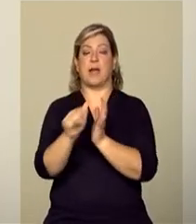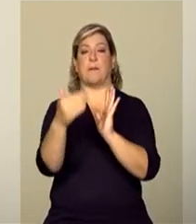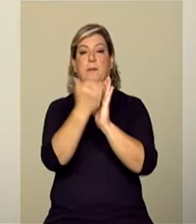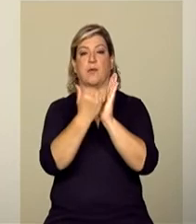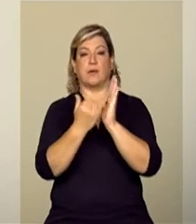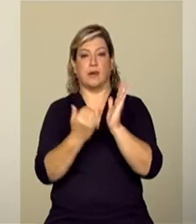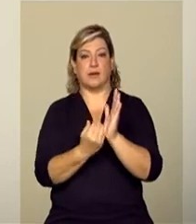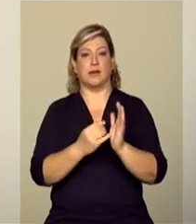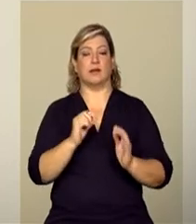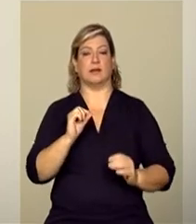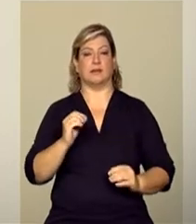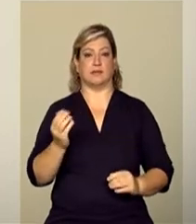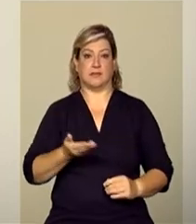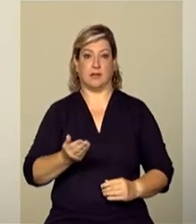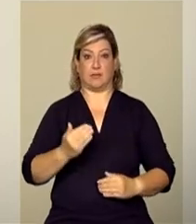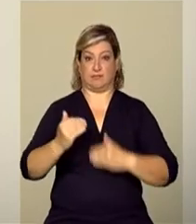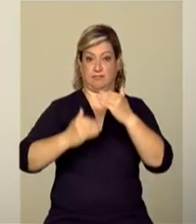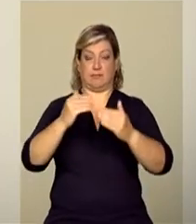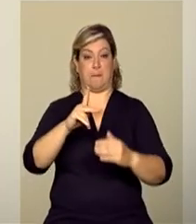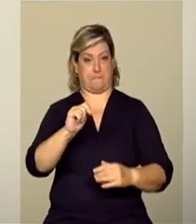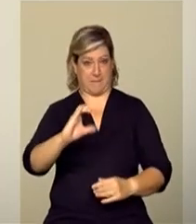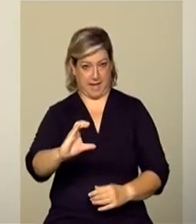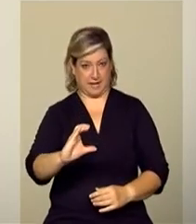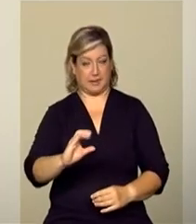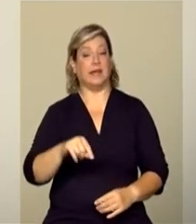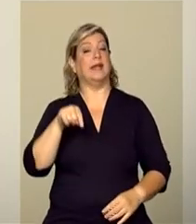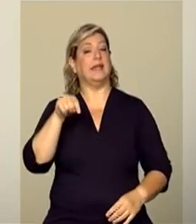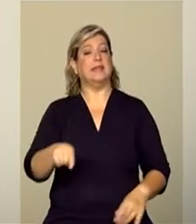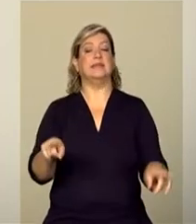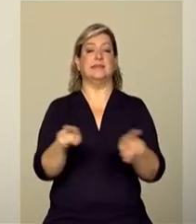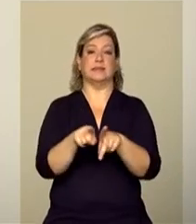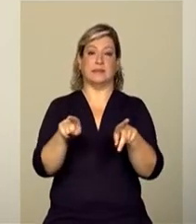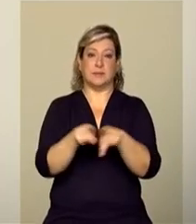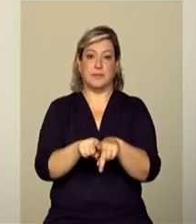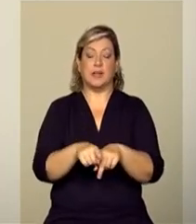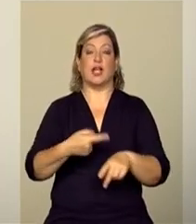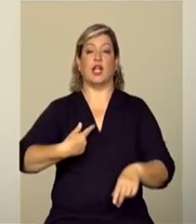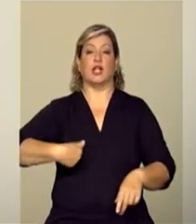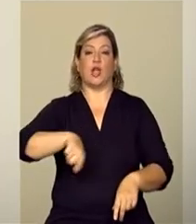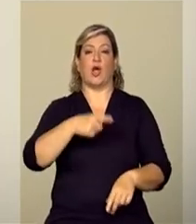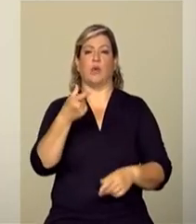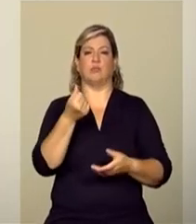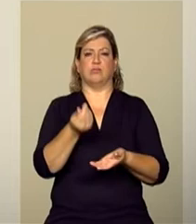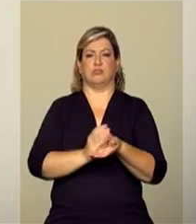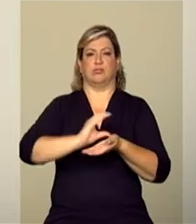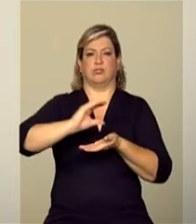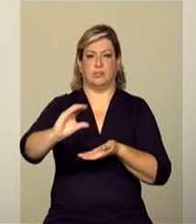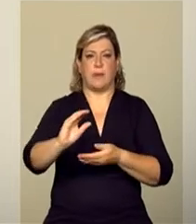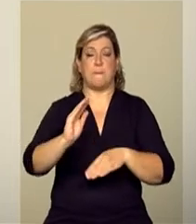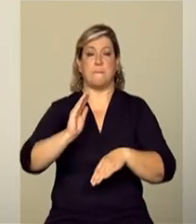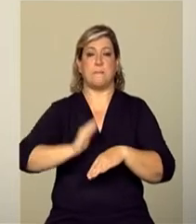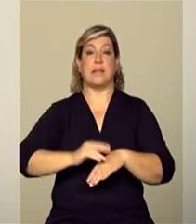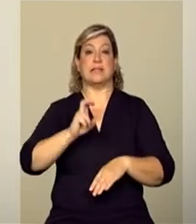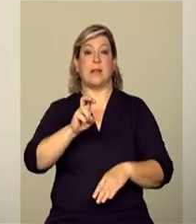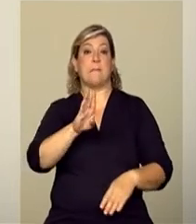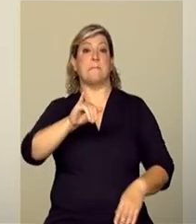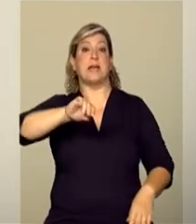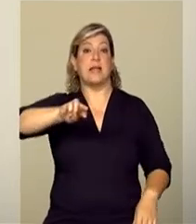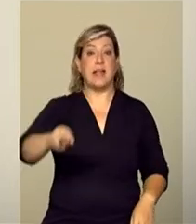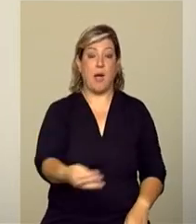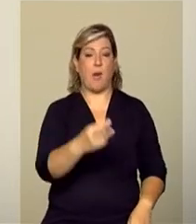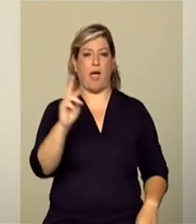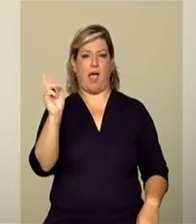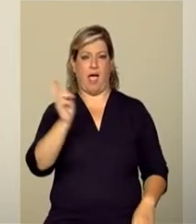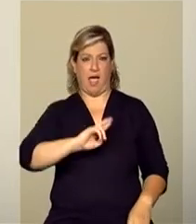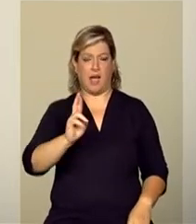de aceleração do crescimento o PAC além delas Luciano nós estamos investindo mais 5 bilhões de reais